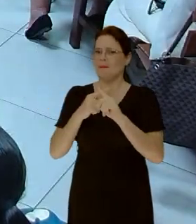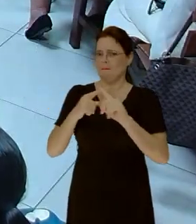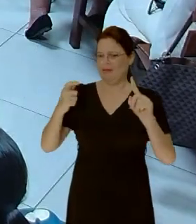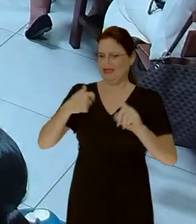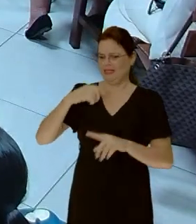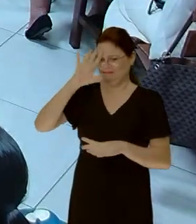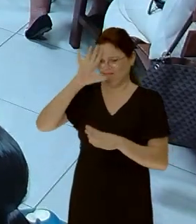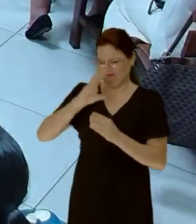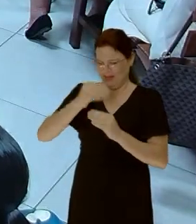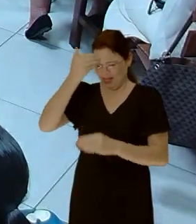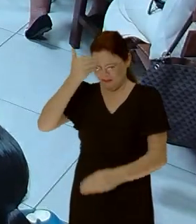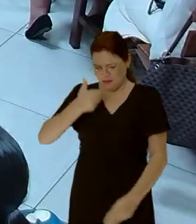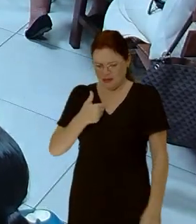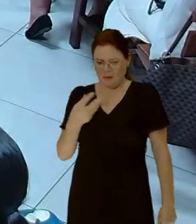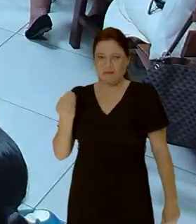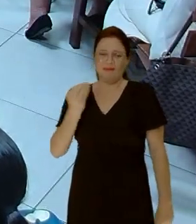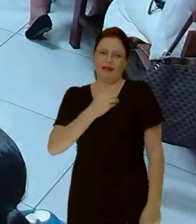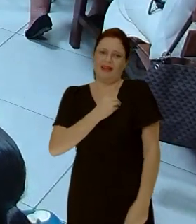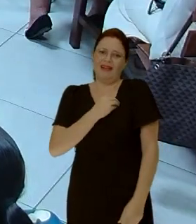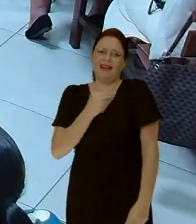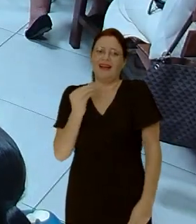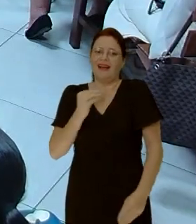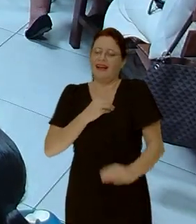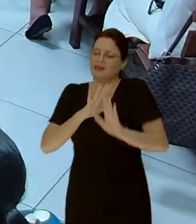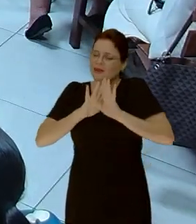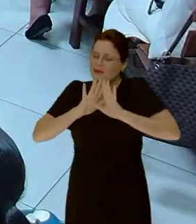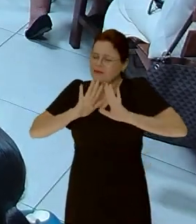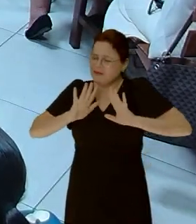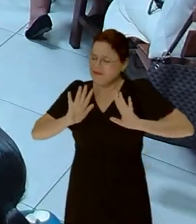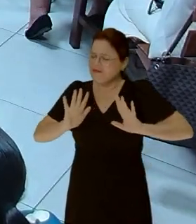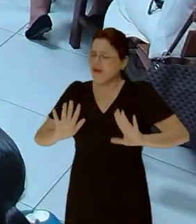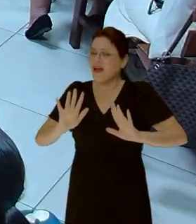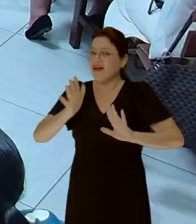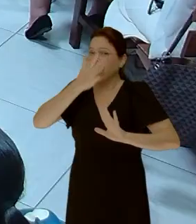considera-se um pecador,